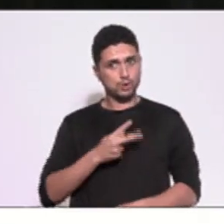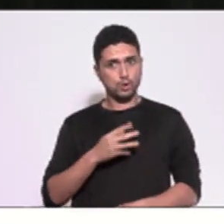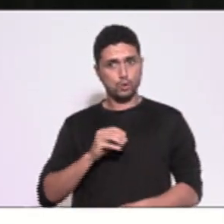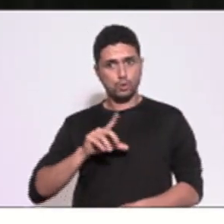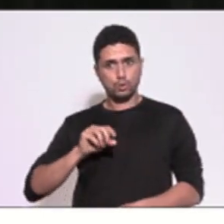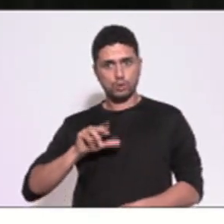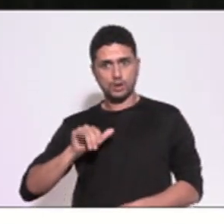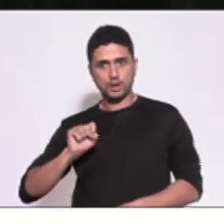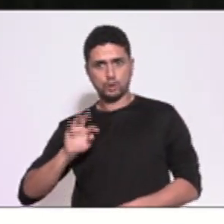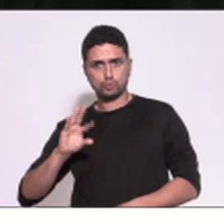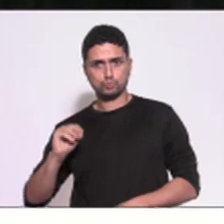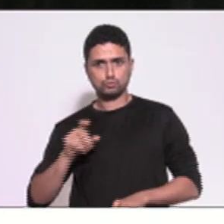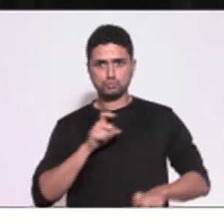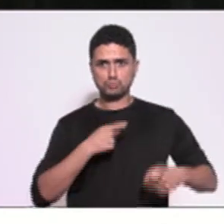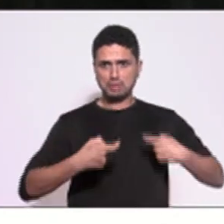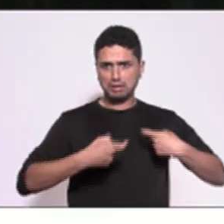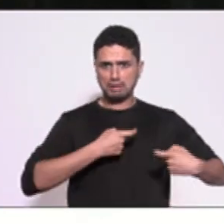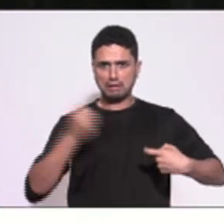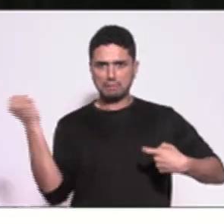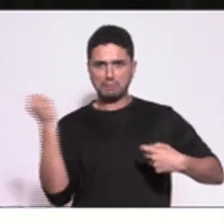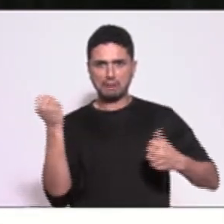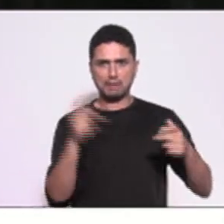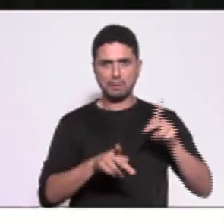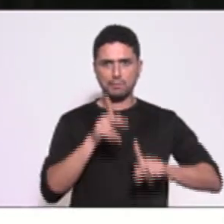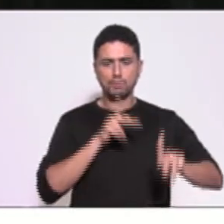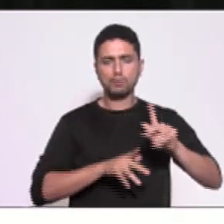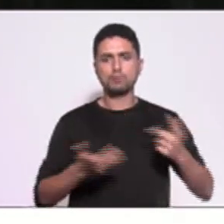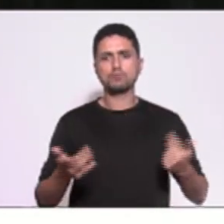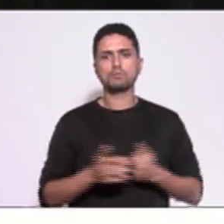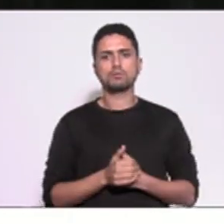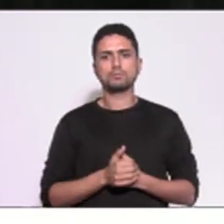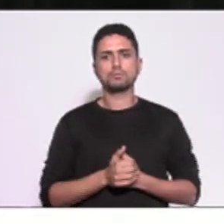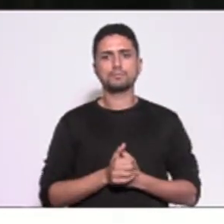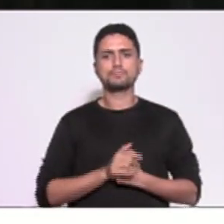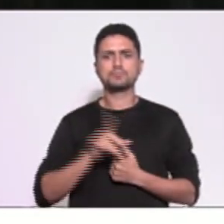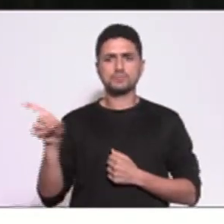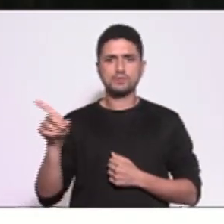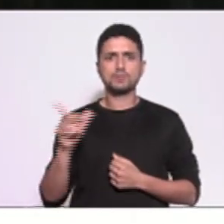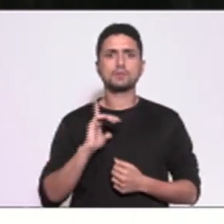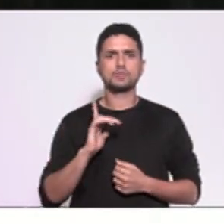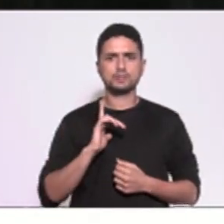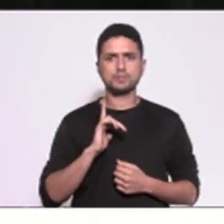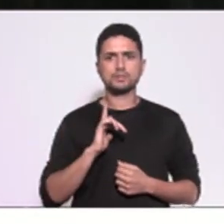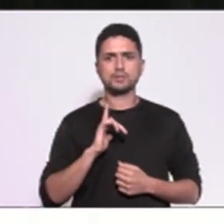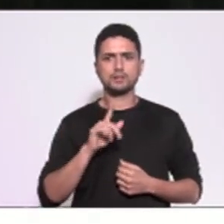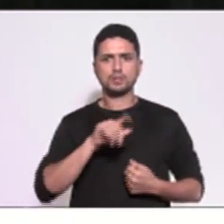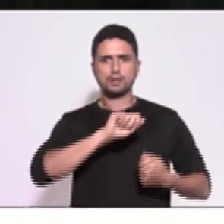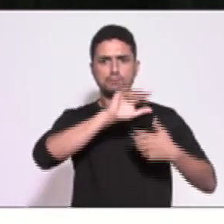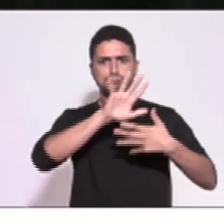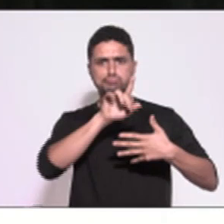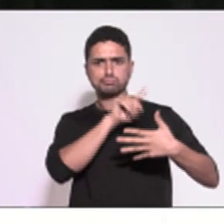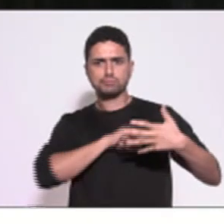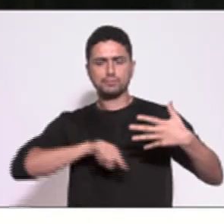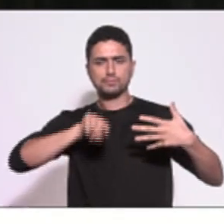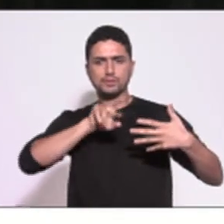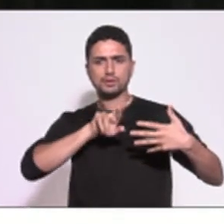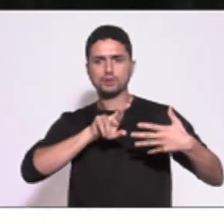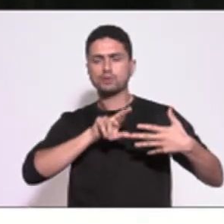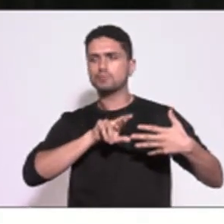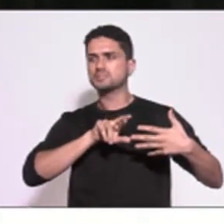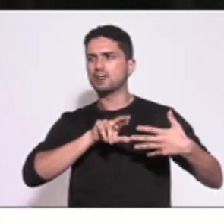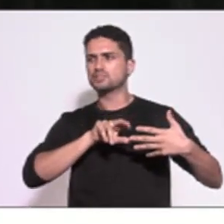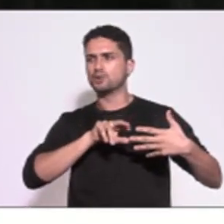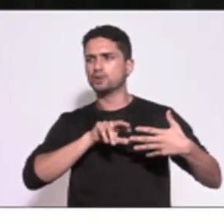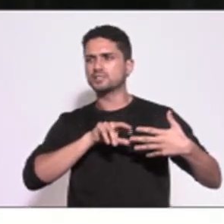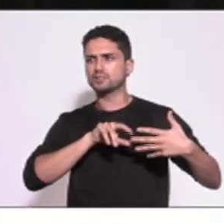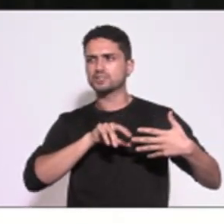1938 a 1945. Jorge Tredler estava rodando ali por toda aquela região da Rússia, fugindo dos nazistas. Uma salva de